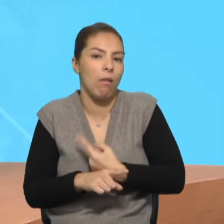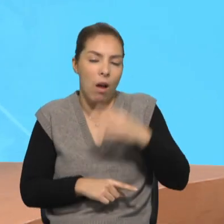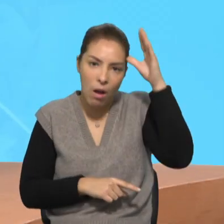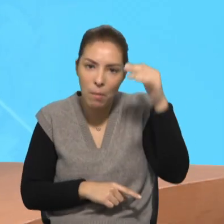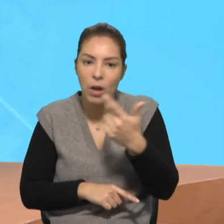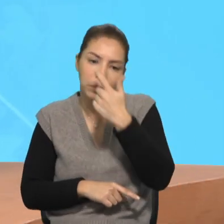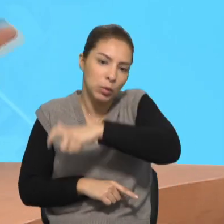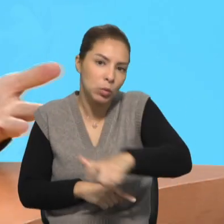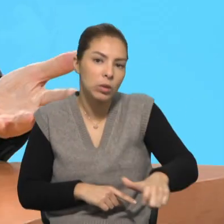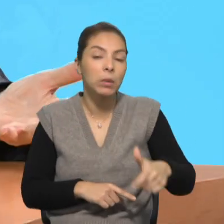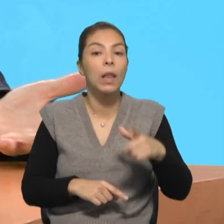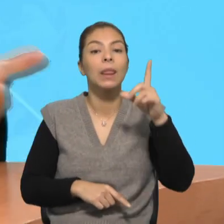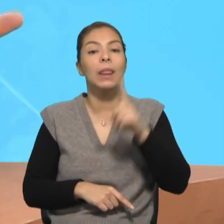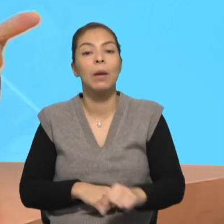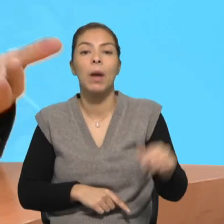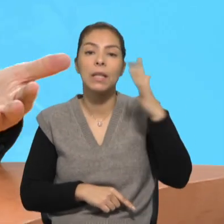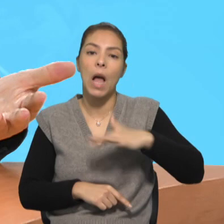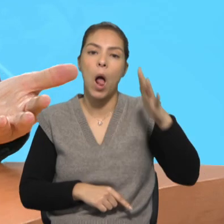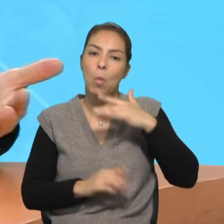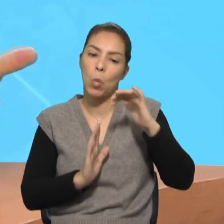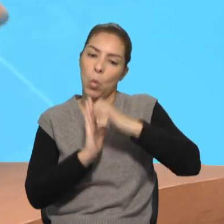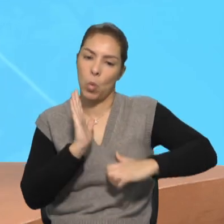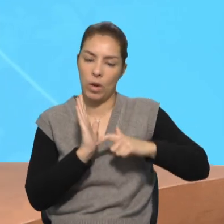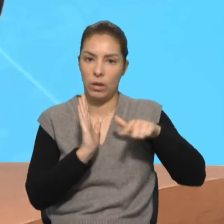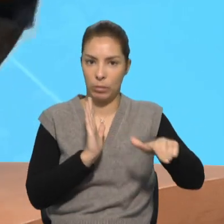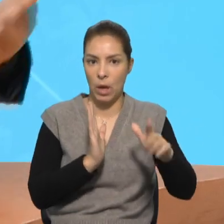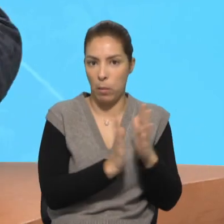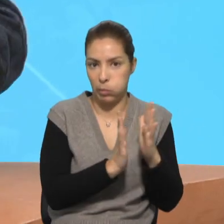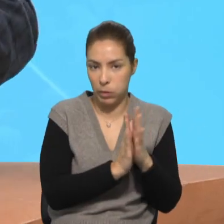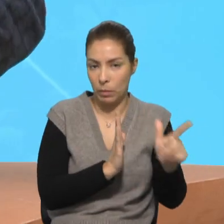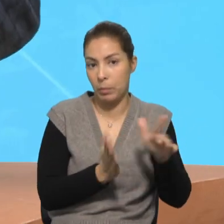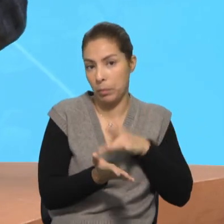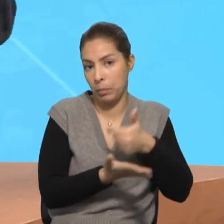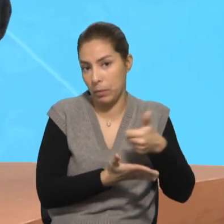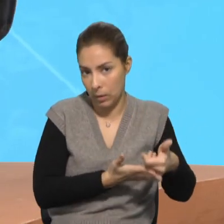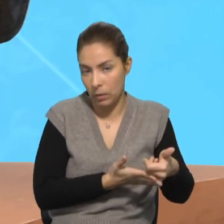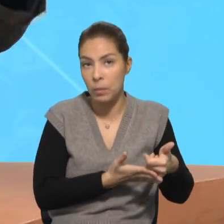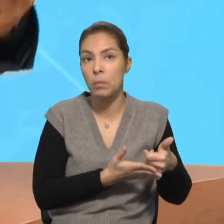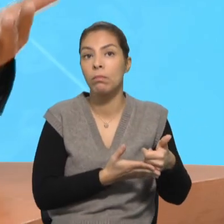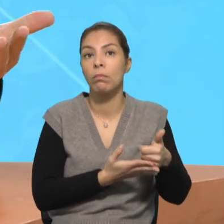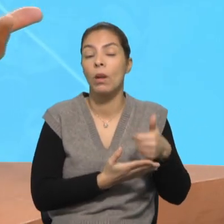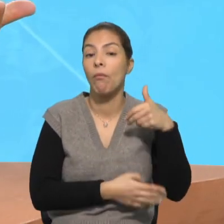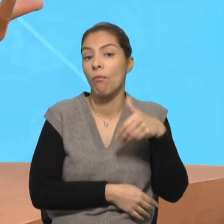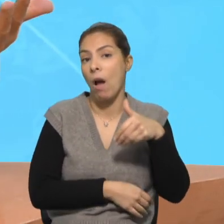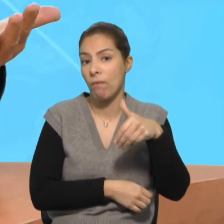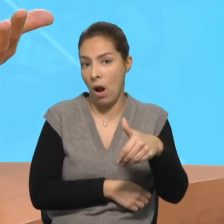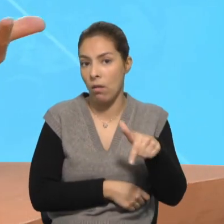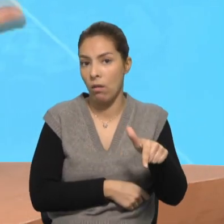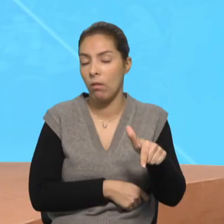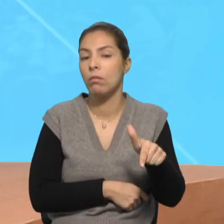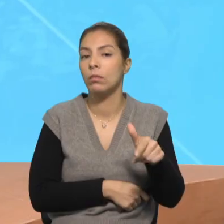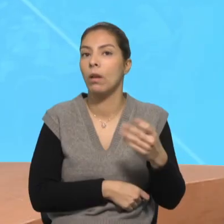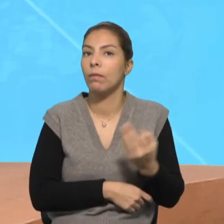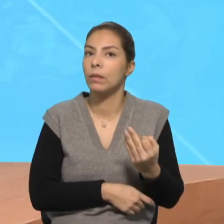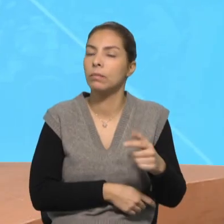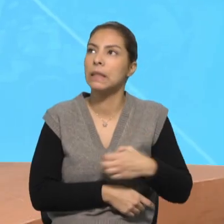outros salmos do Saltério, em que o homem bíblico, ao contemplar tudo quanto lhe vai fora, ao